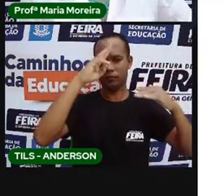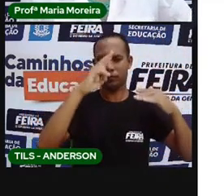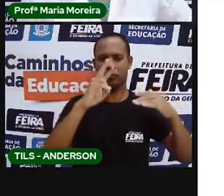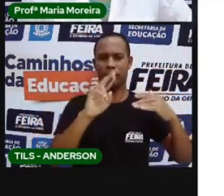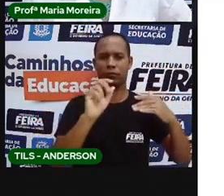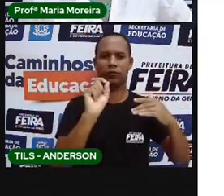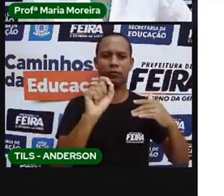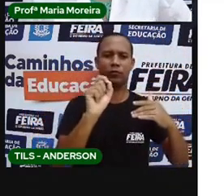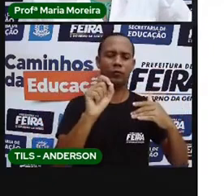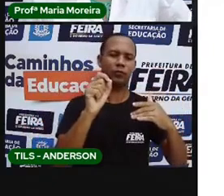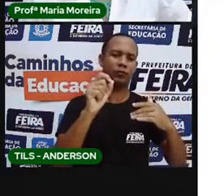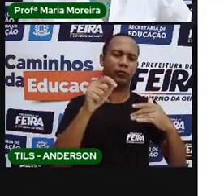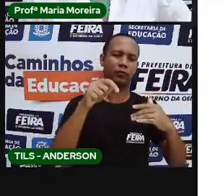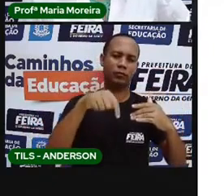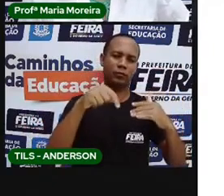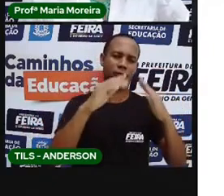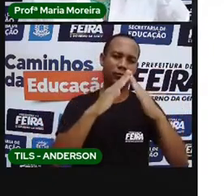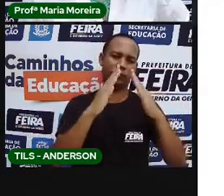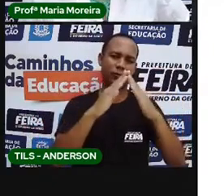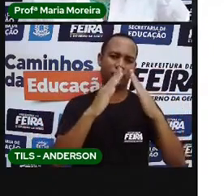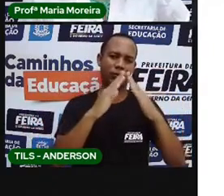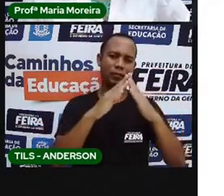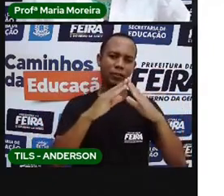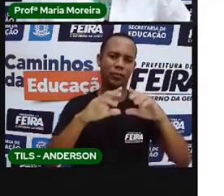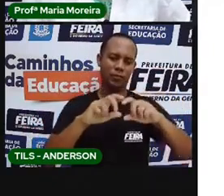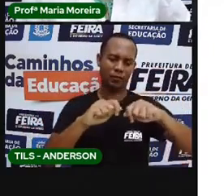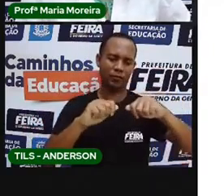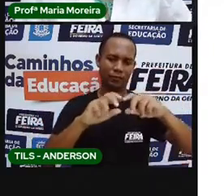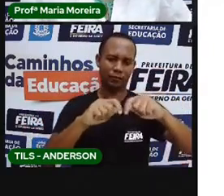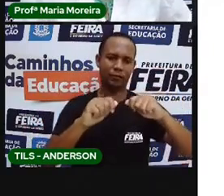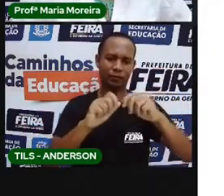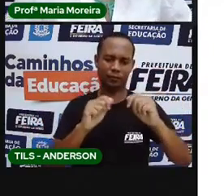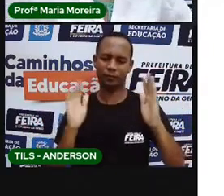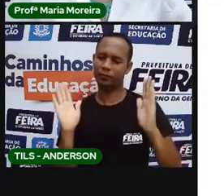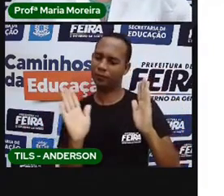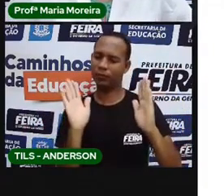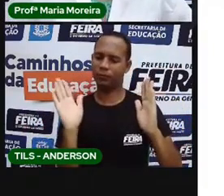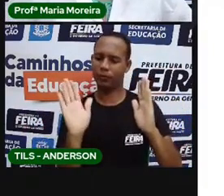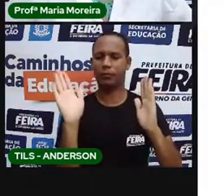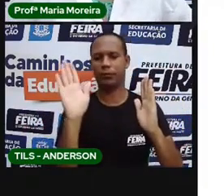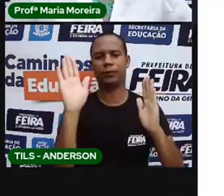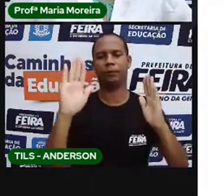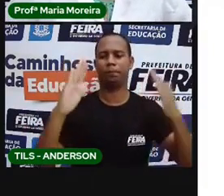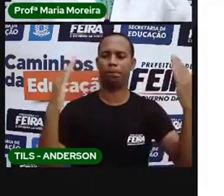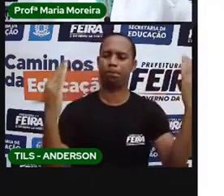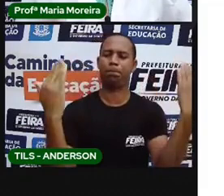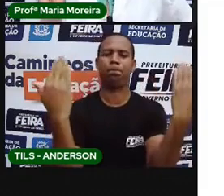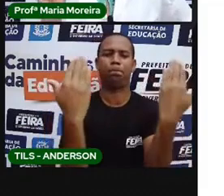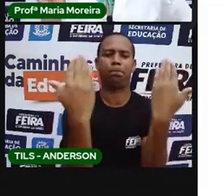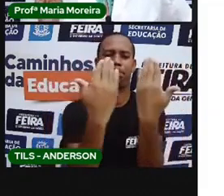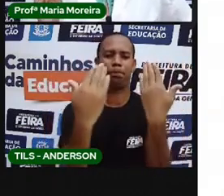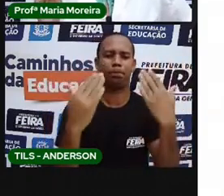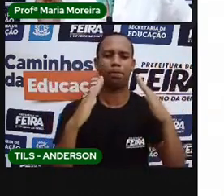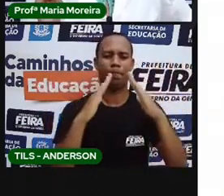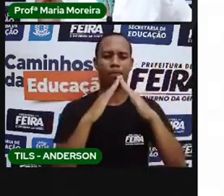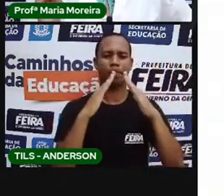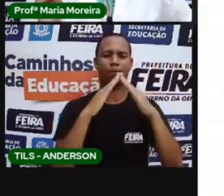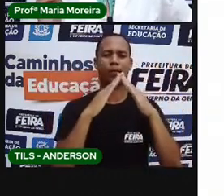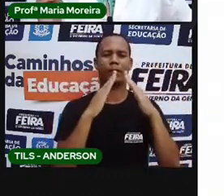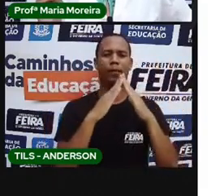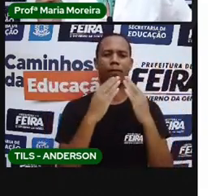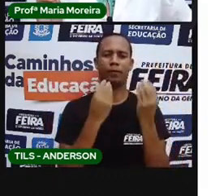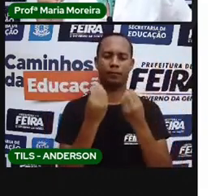taipa aqui do Nordeste, né? Quem já viu a casa de taipa, que é aquela casa que tinha em casa? Ah, é casa de barro. Pronto. A casa, essa